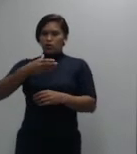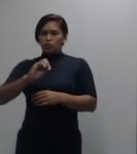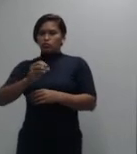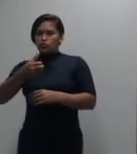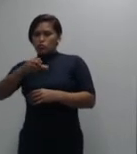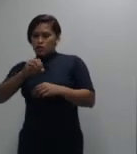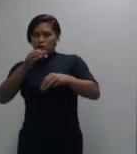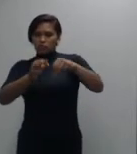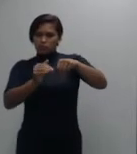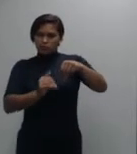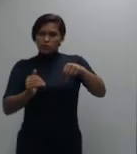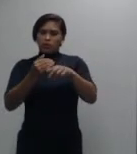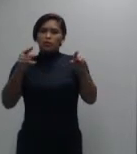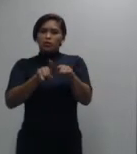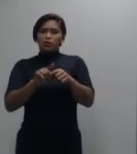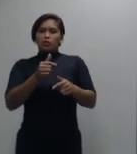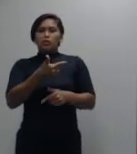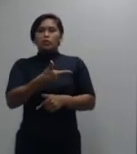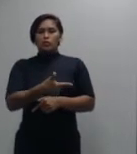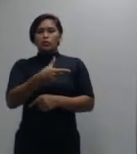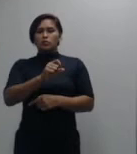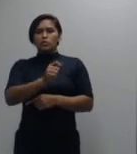também 2017